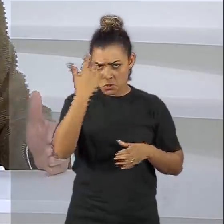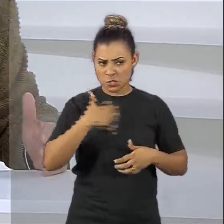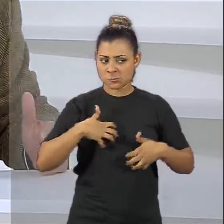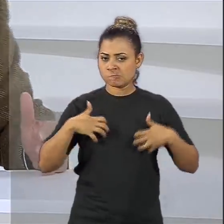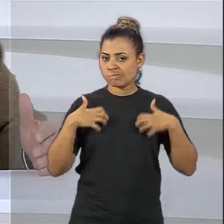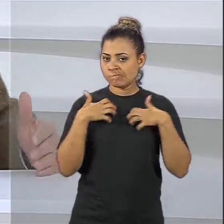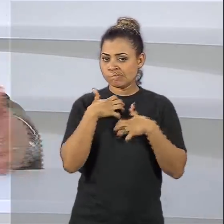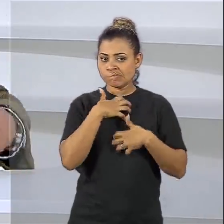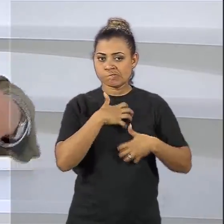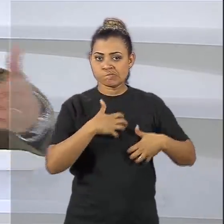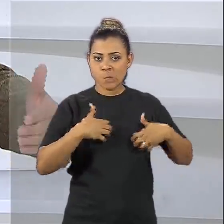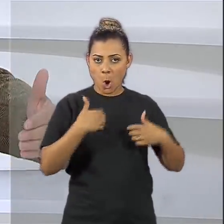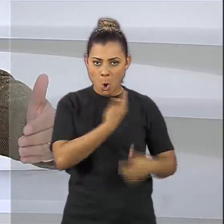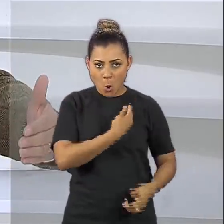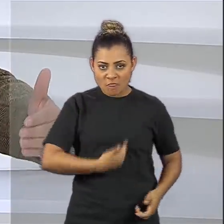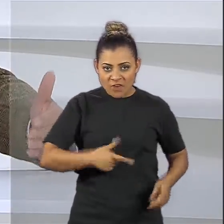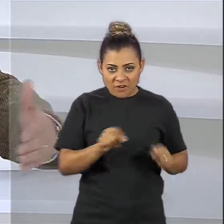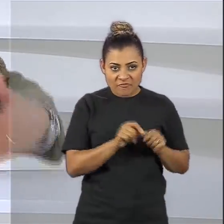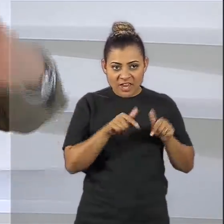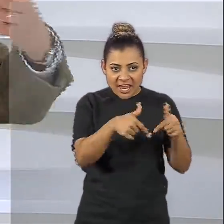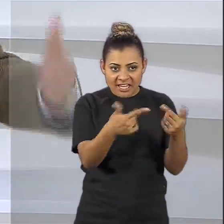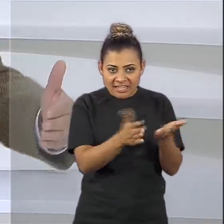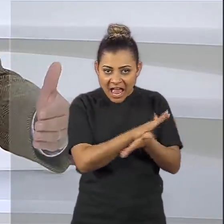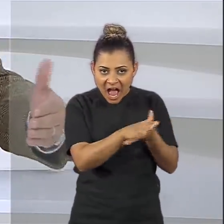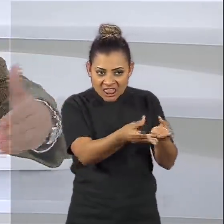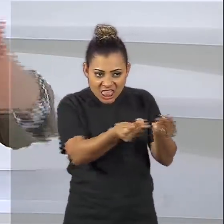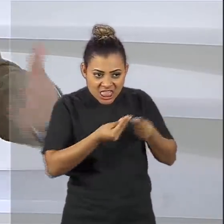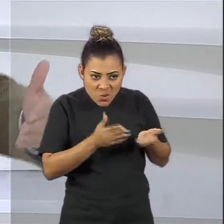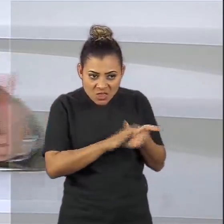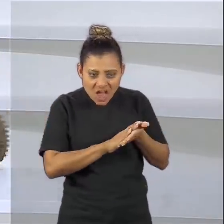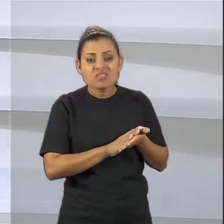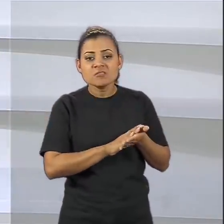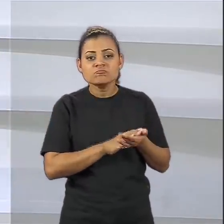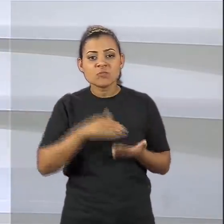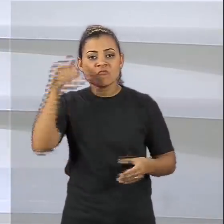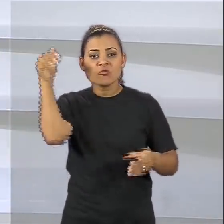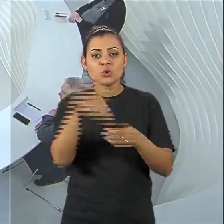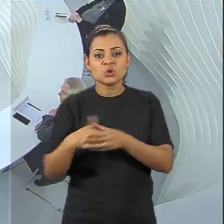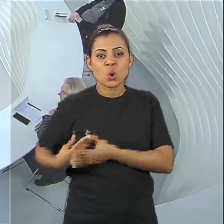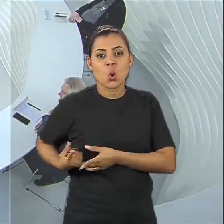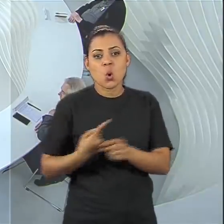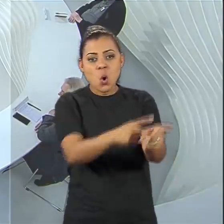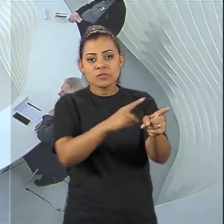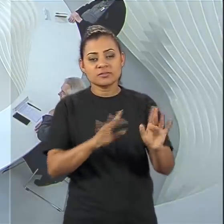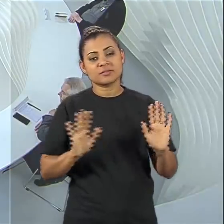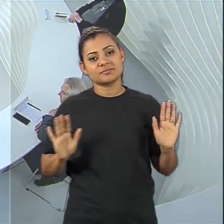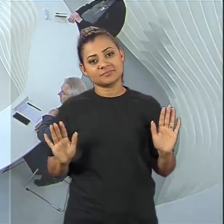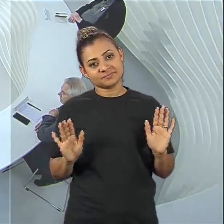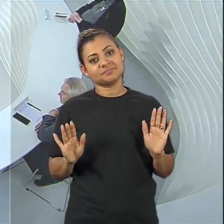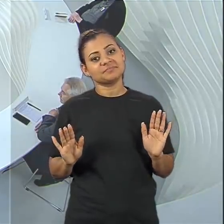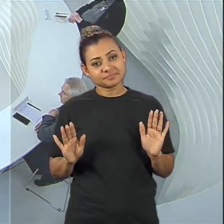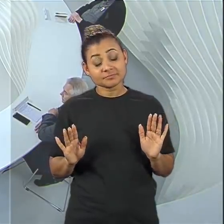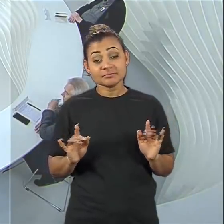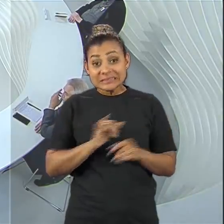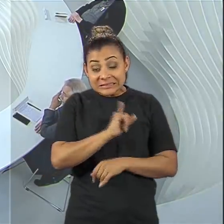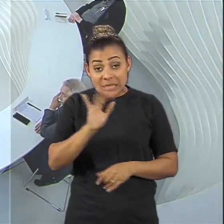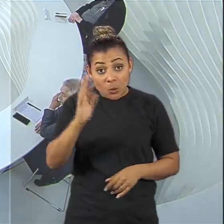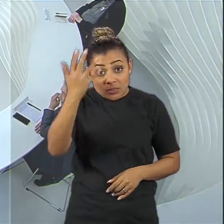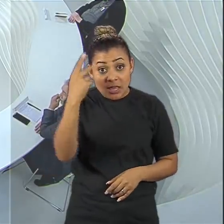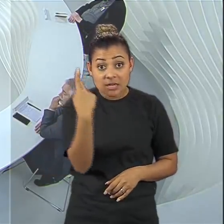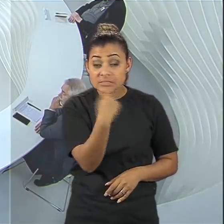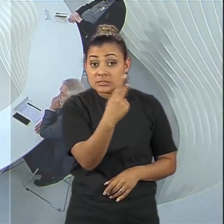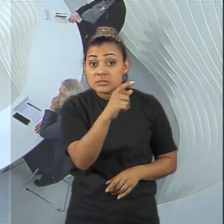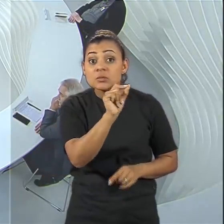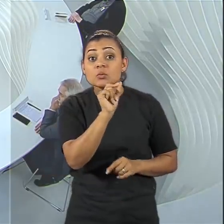aquilo que os governos não foram capazes de dar e votaram contra o sistema, né? Evidente, quando isso ocorre num país que